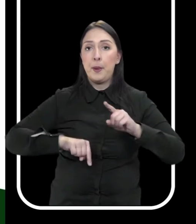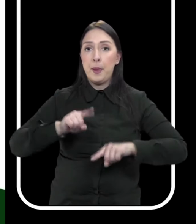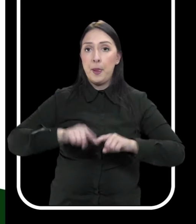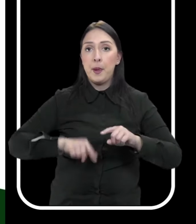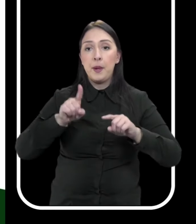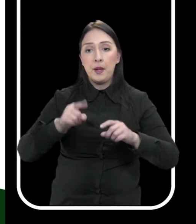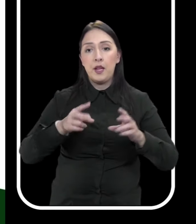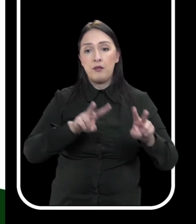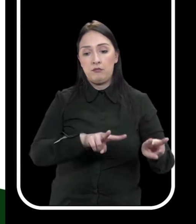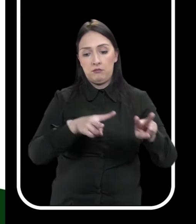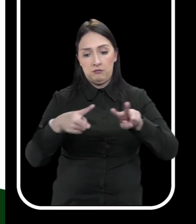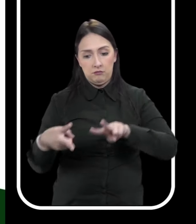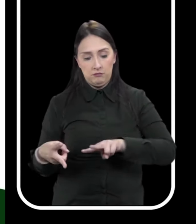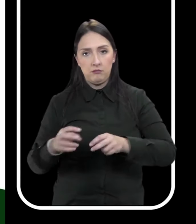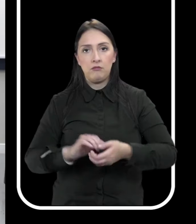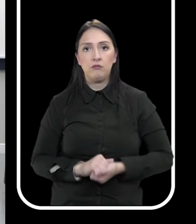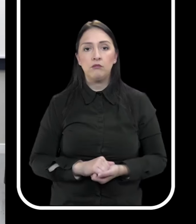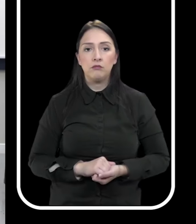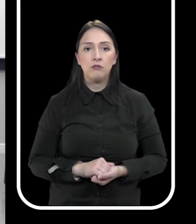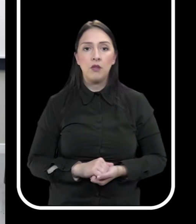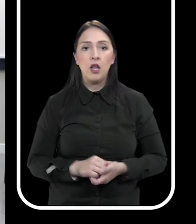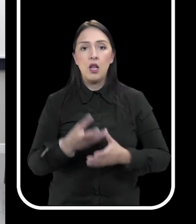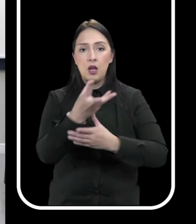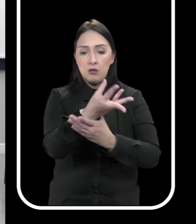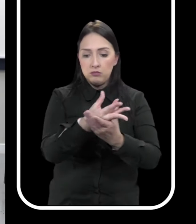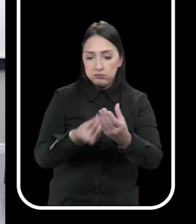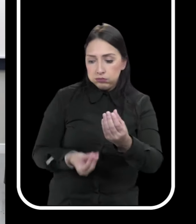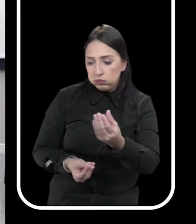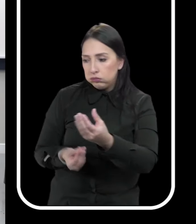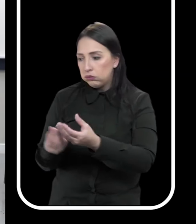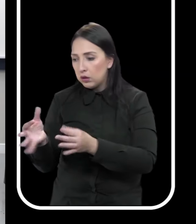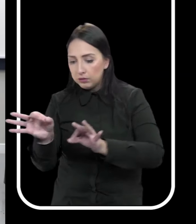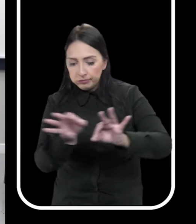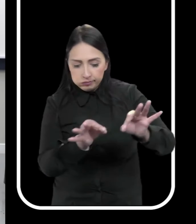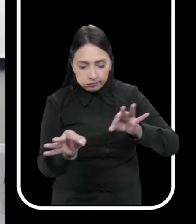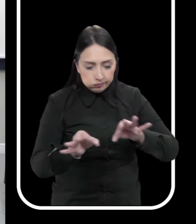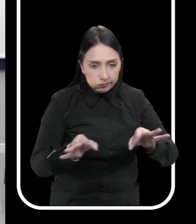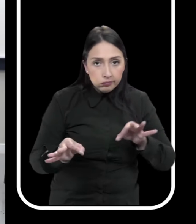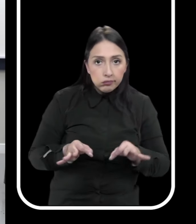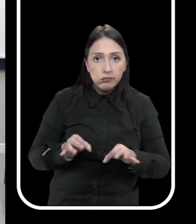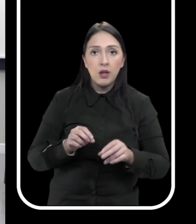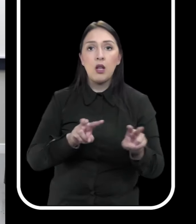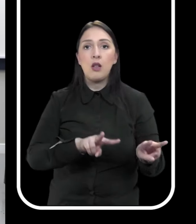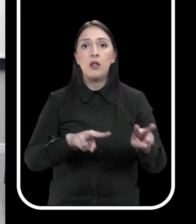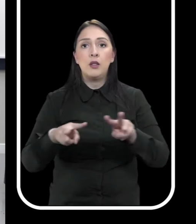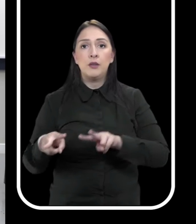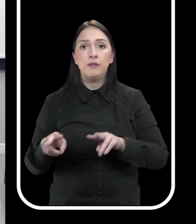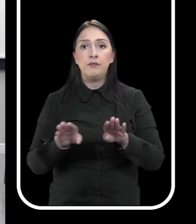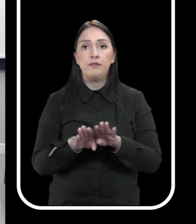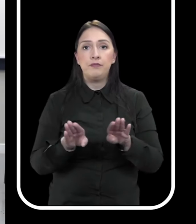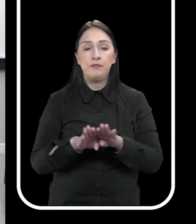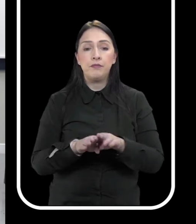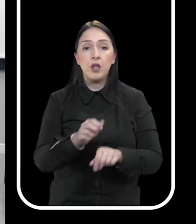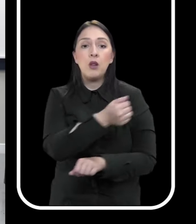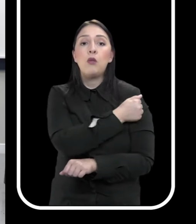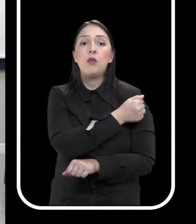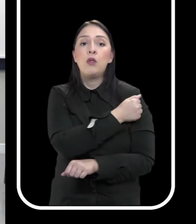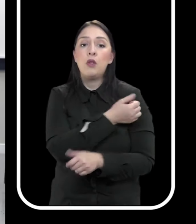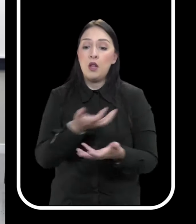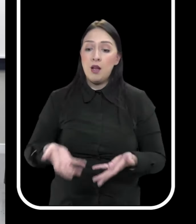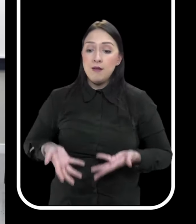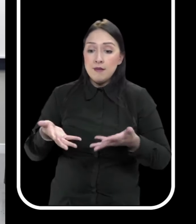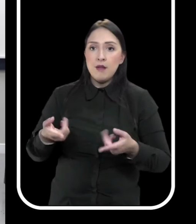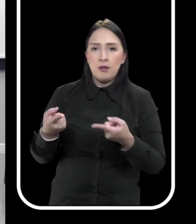o material é transferido por essa linha, ele é processado, ele é paletizado e ele é transportado, e os alunos